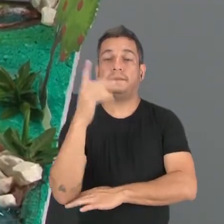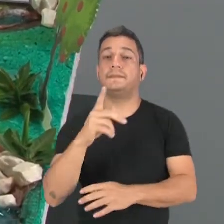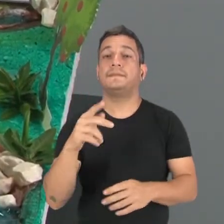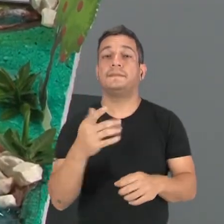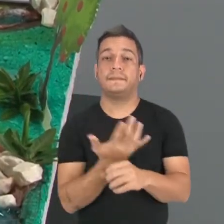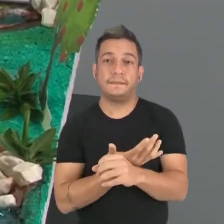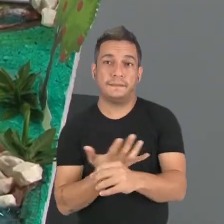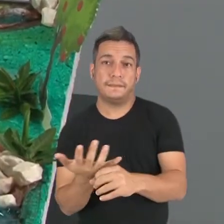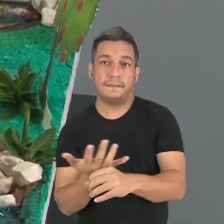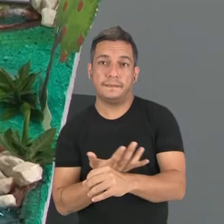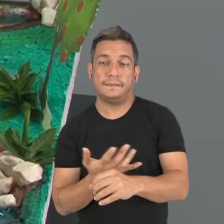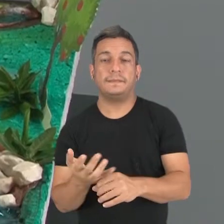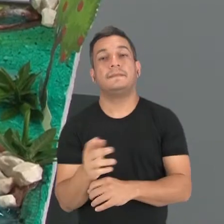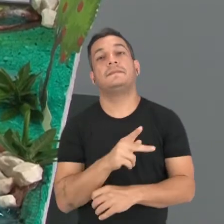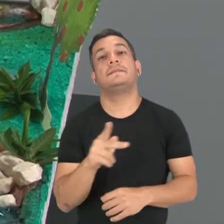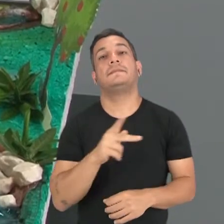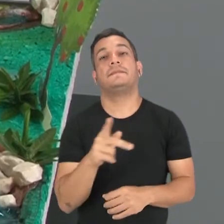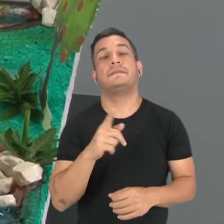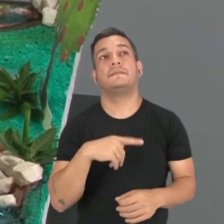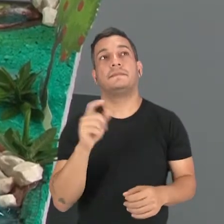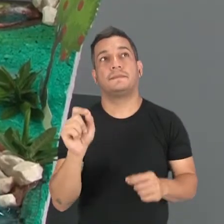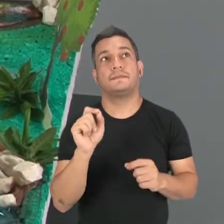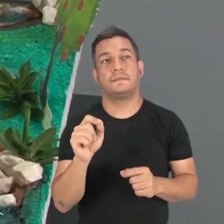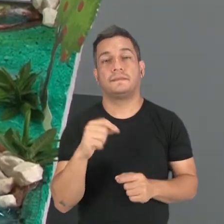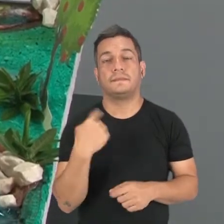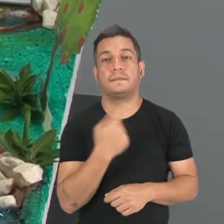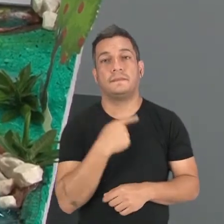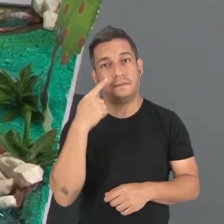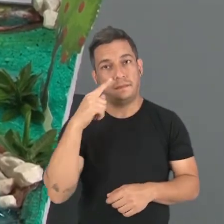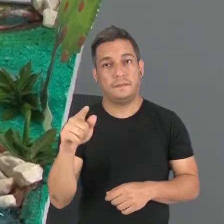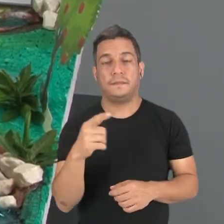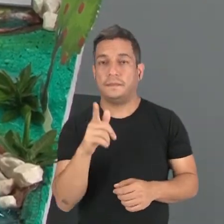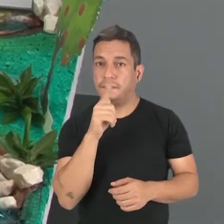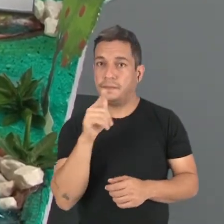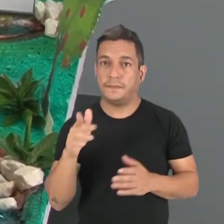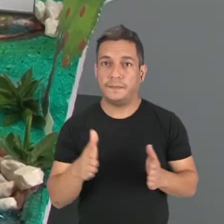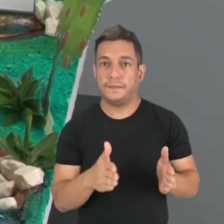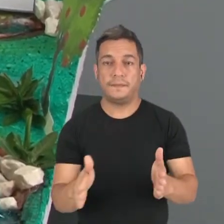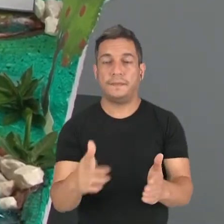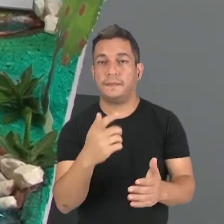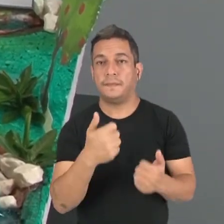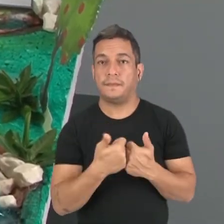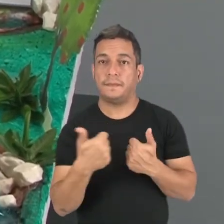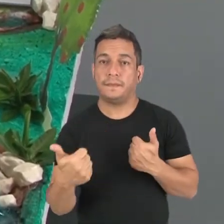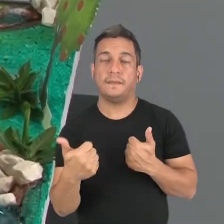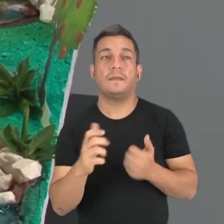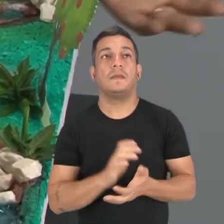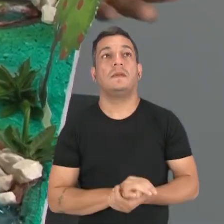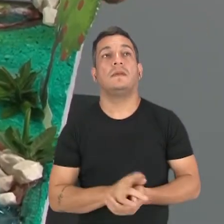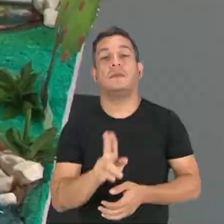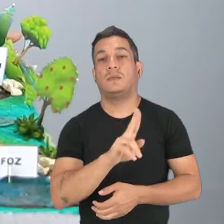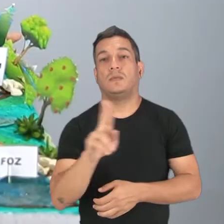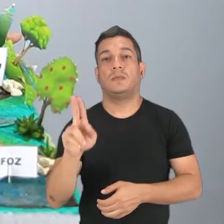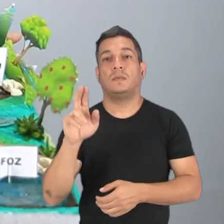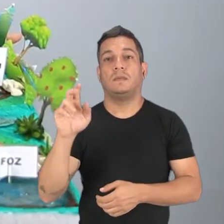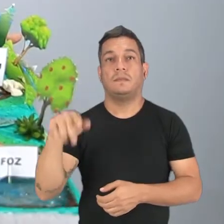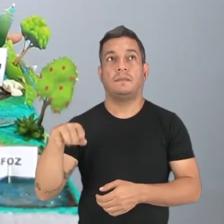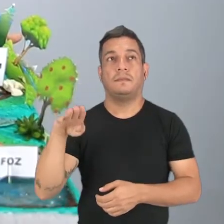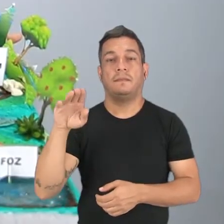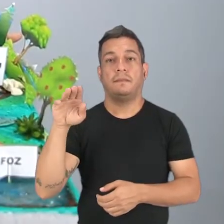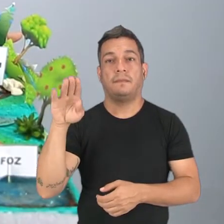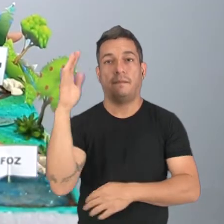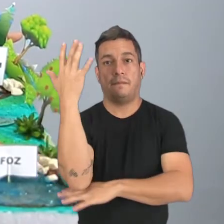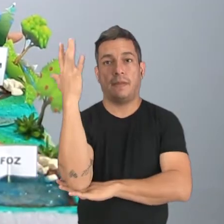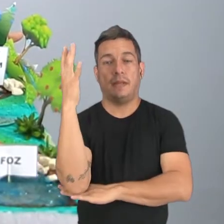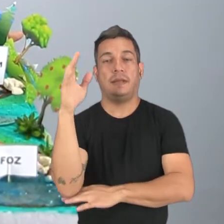essa vegetação, esses matinhos que a gente vê ao redor do rio, as margens do rio, são chamadas de